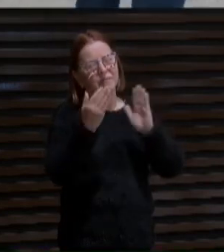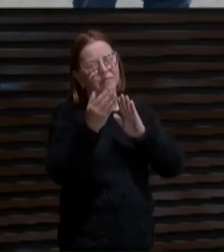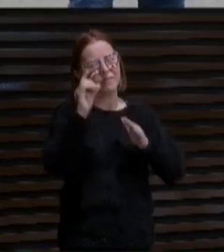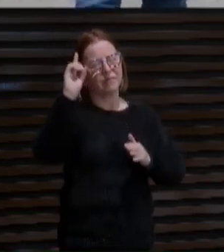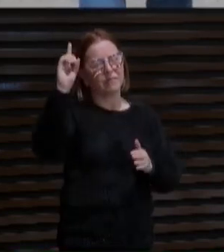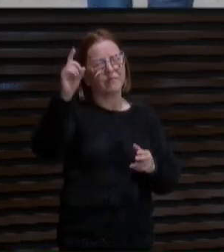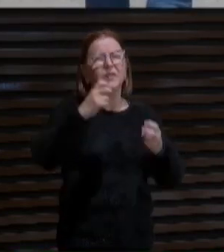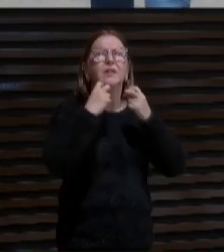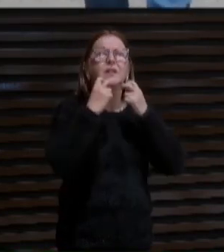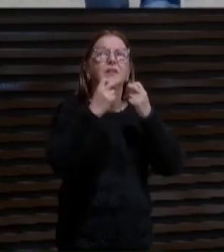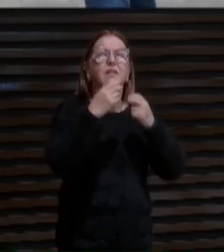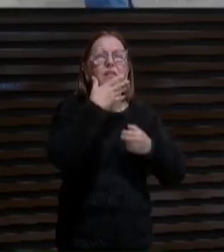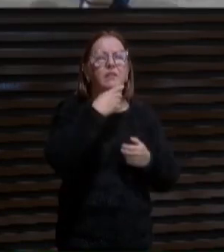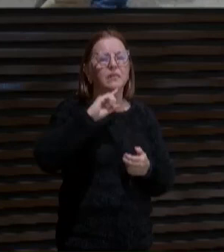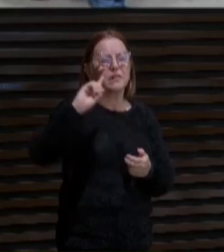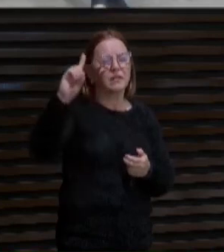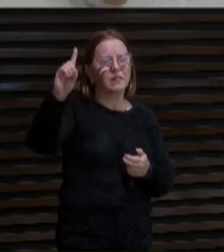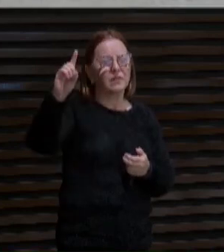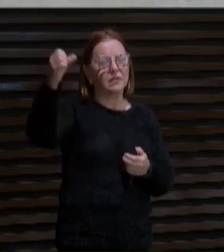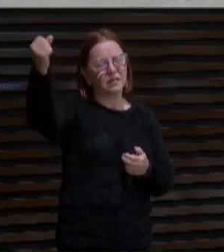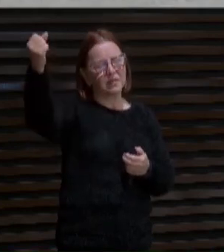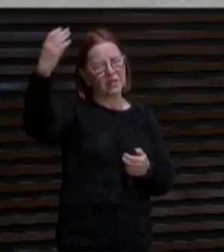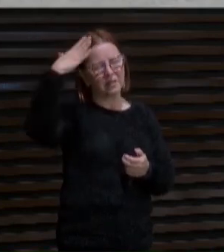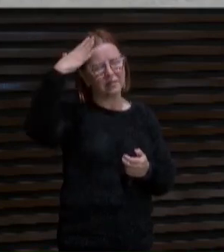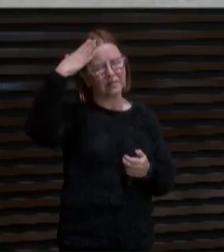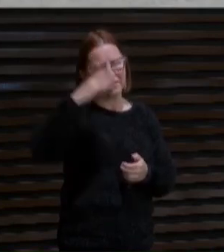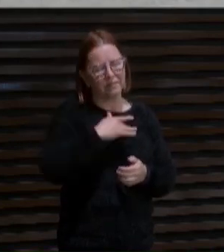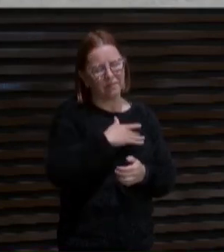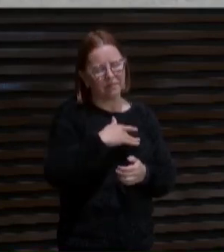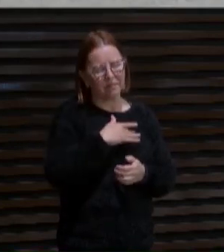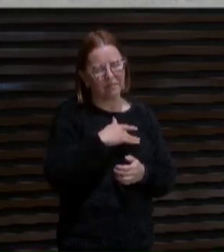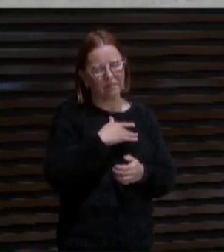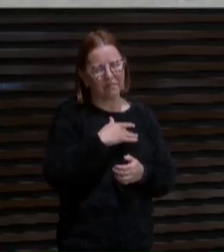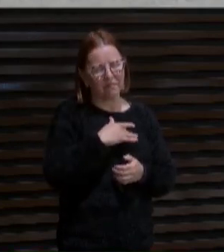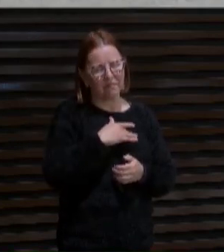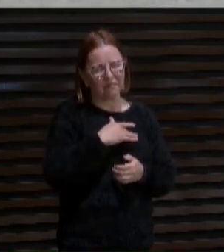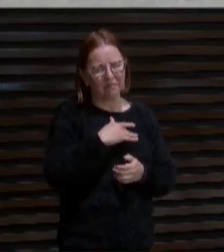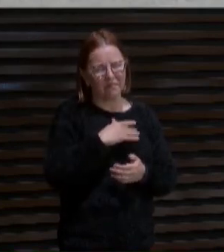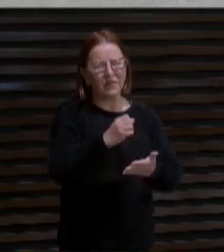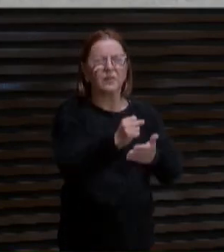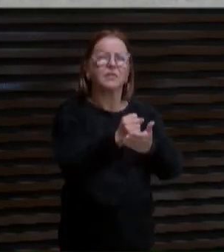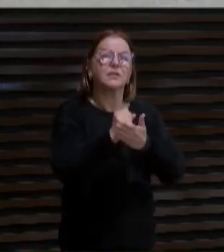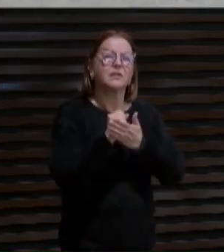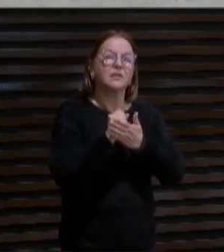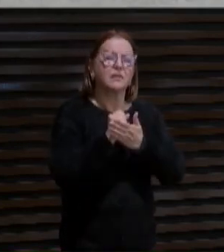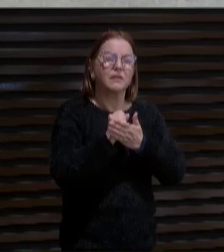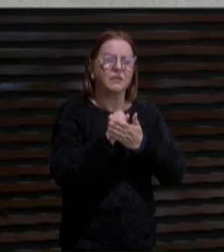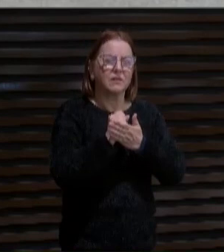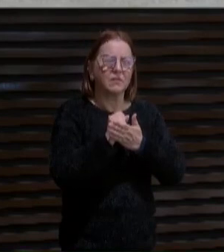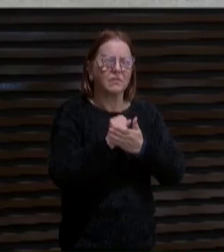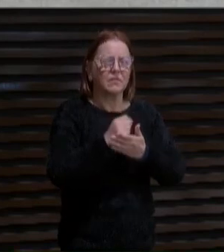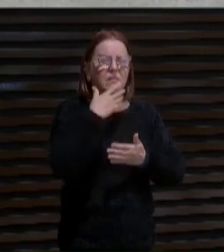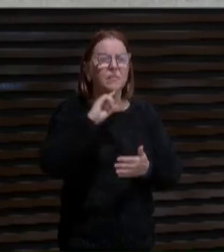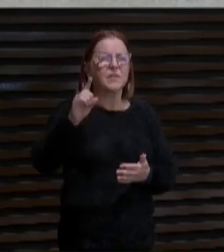clamando o pai por graça por misericórdia por socorro pai somente